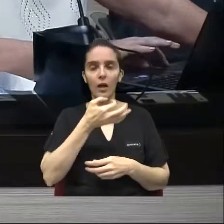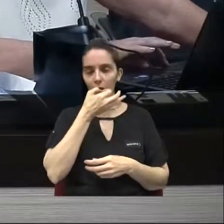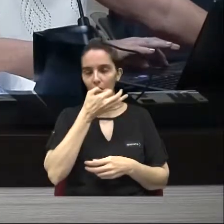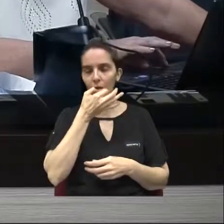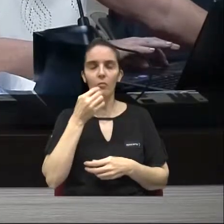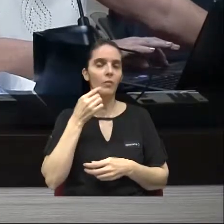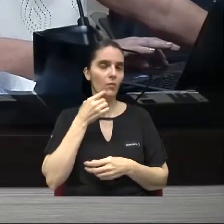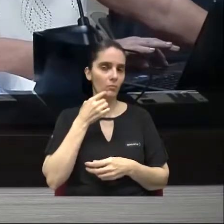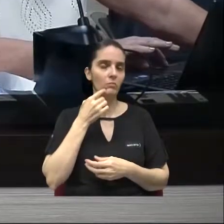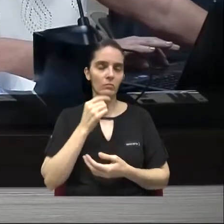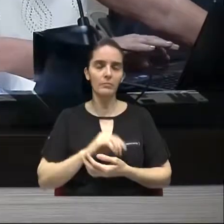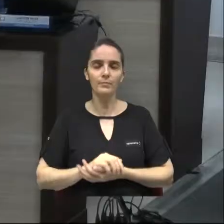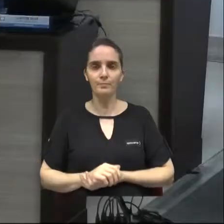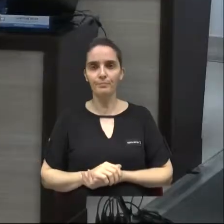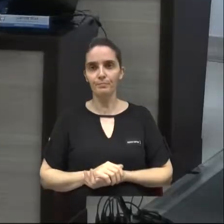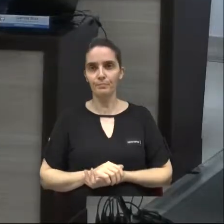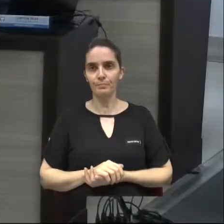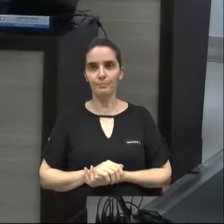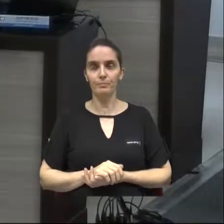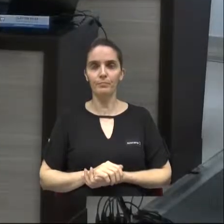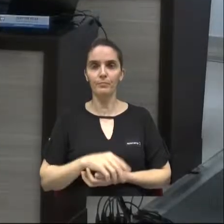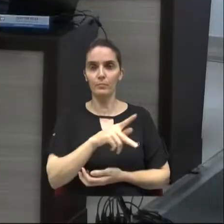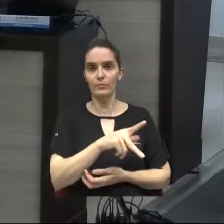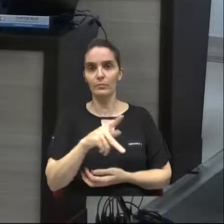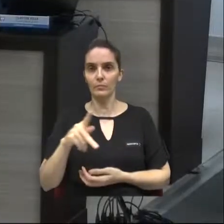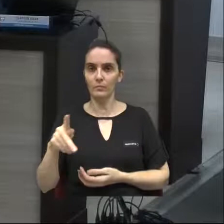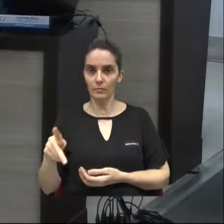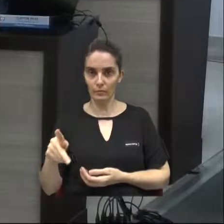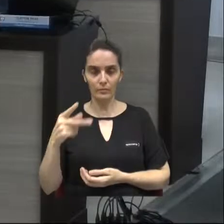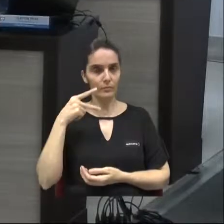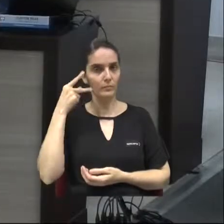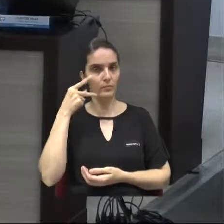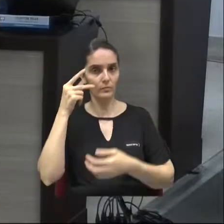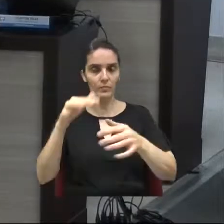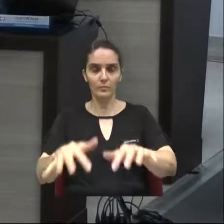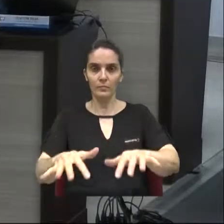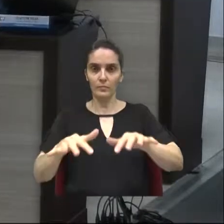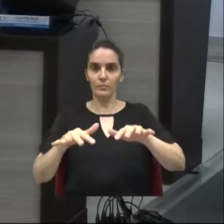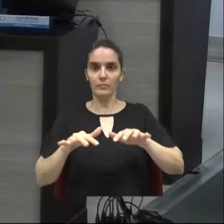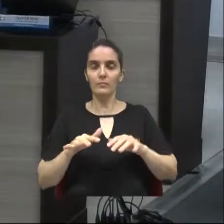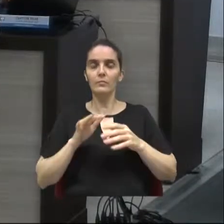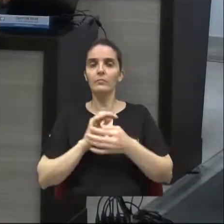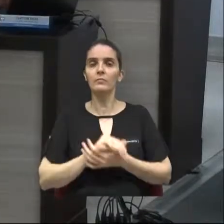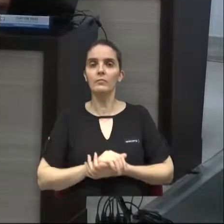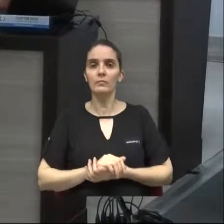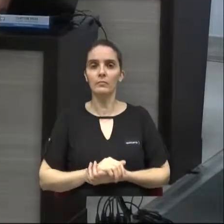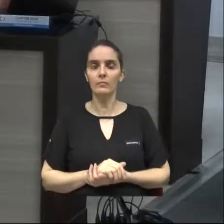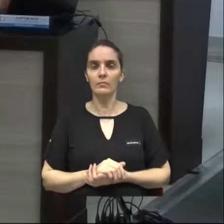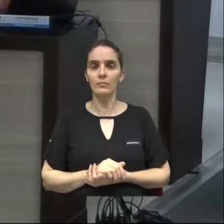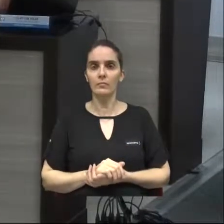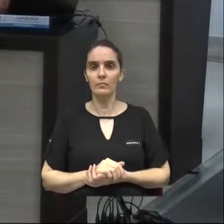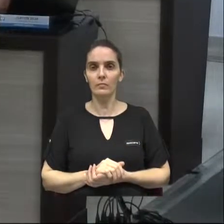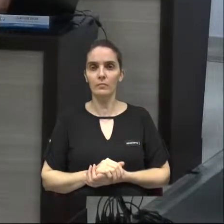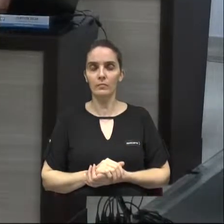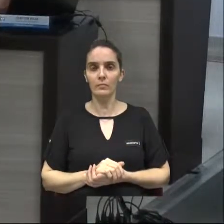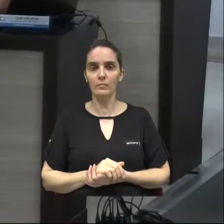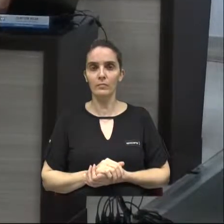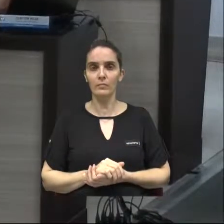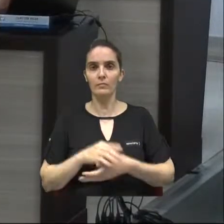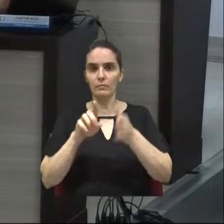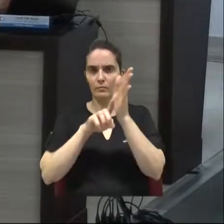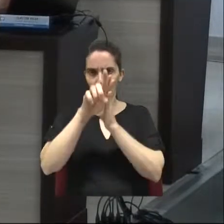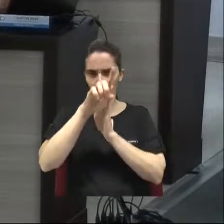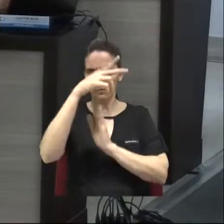vereador Cleiton Silva. Senhor presidente, nobres pares, público presente. Bem, esse